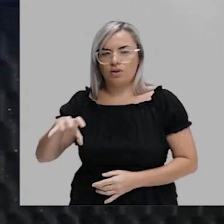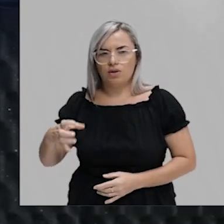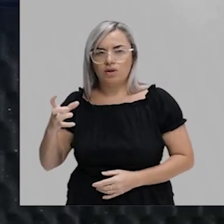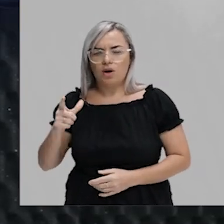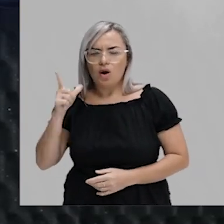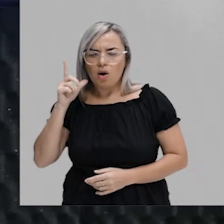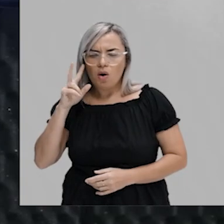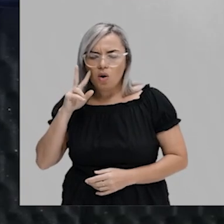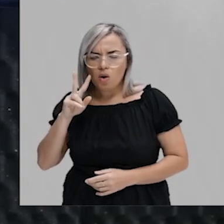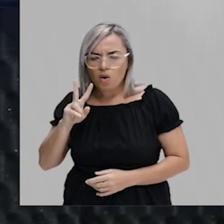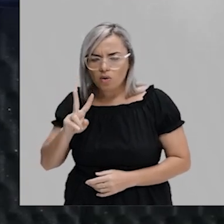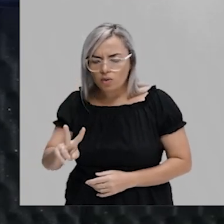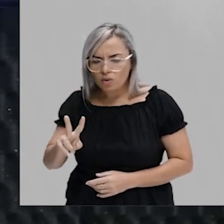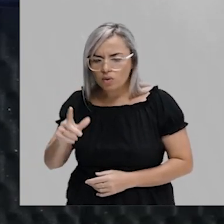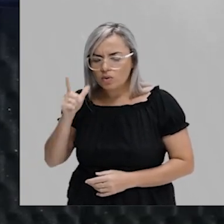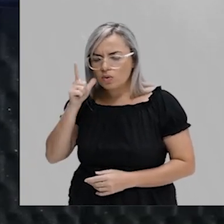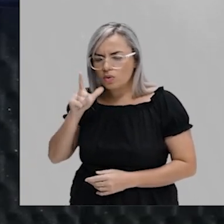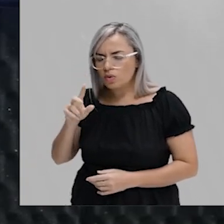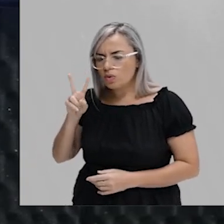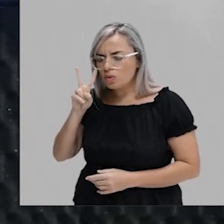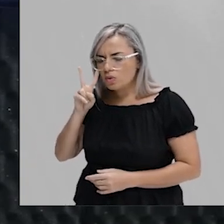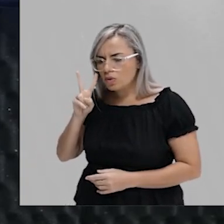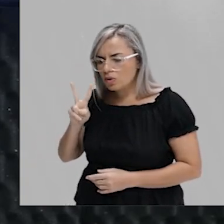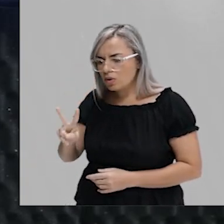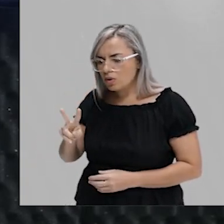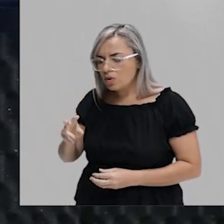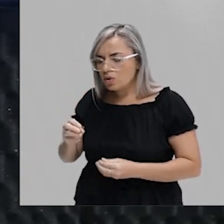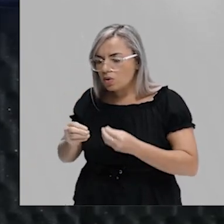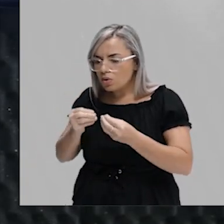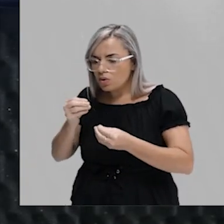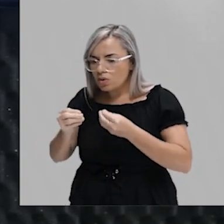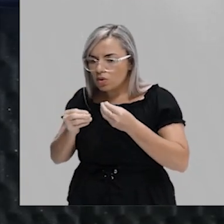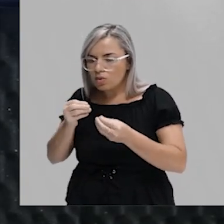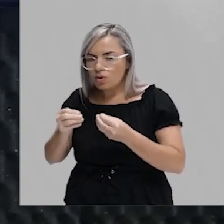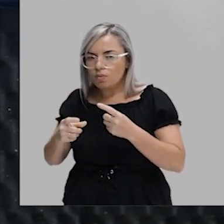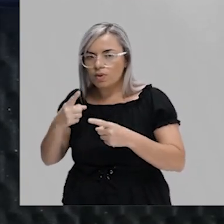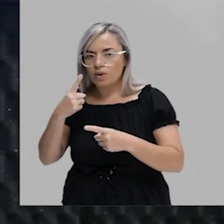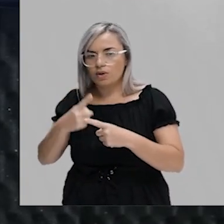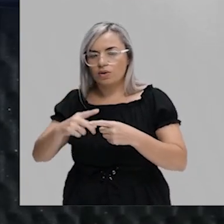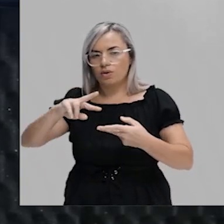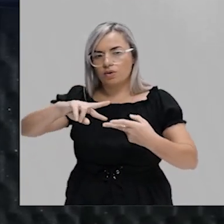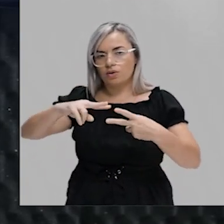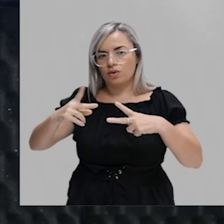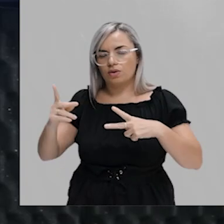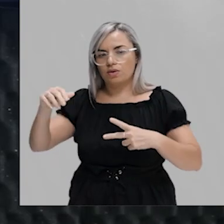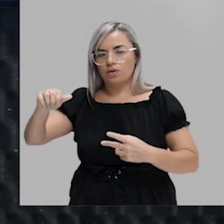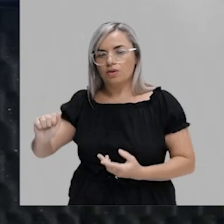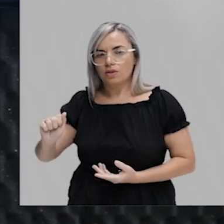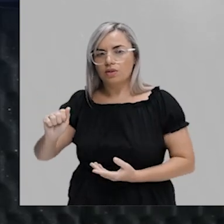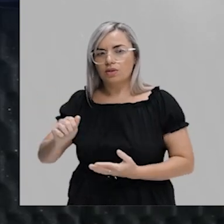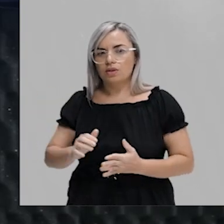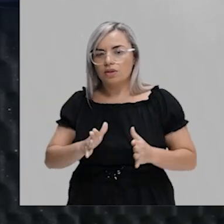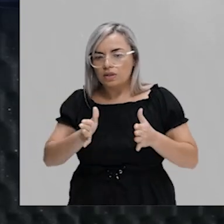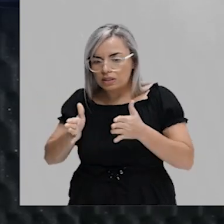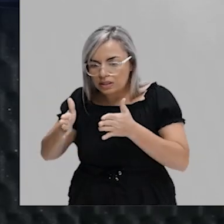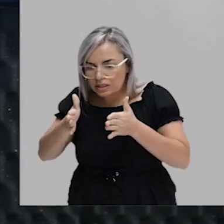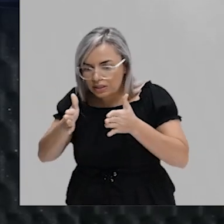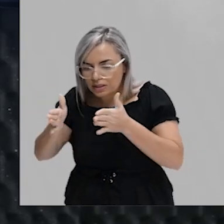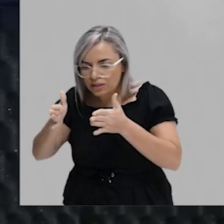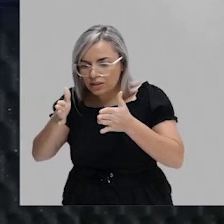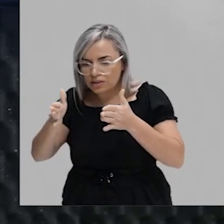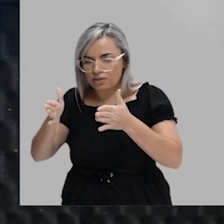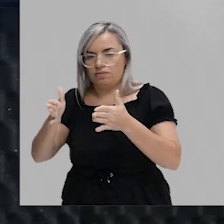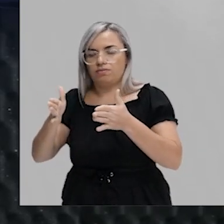conseguir visualizar por onde o DNA está passando, porque o corante ele serve para fazer a gente ver o DNA, tá?